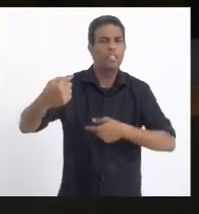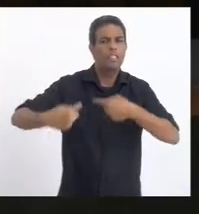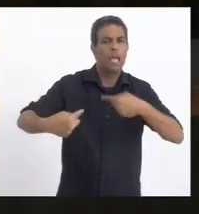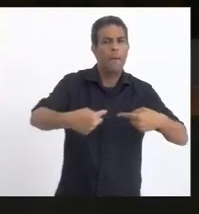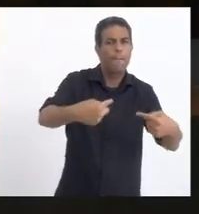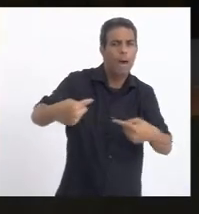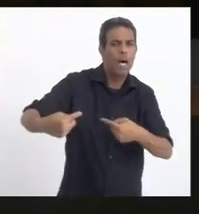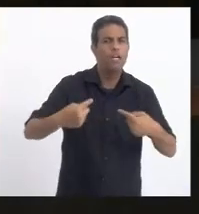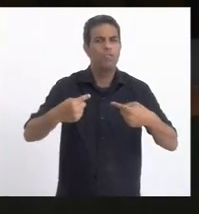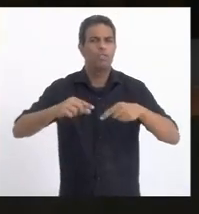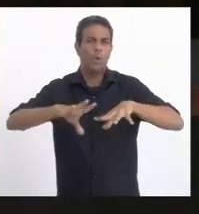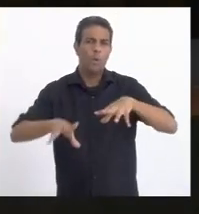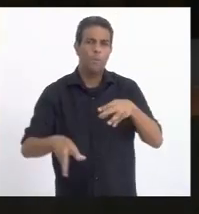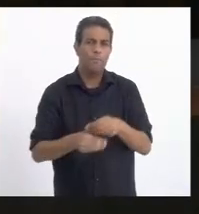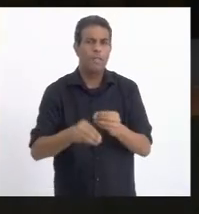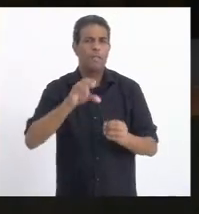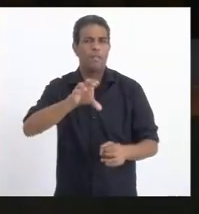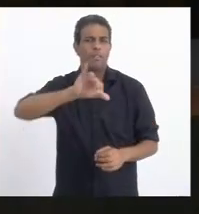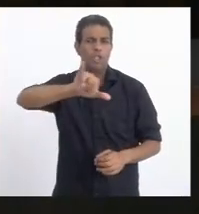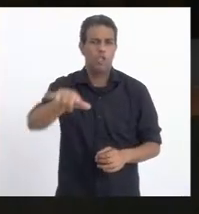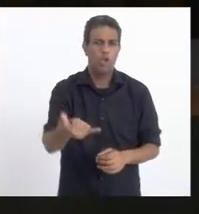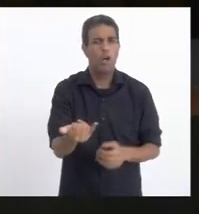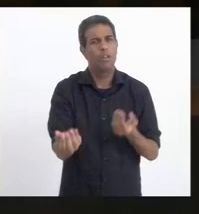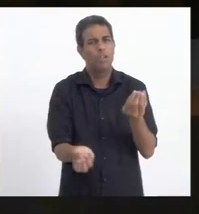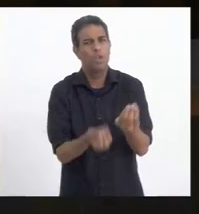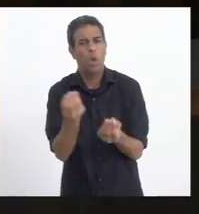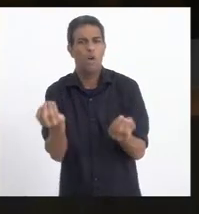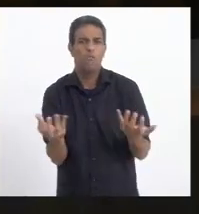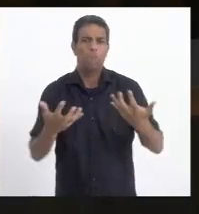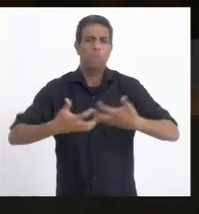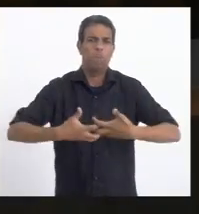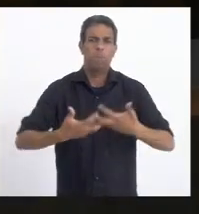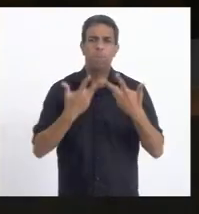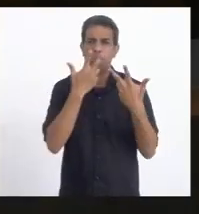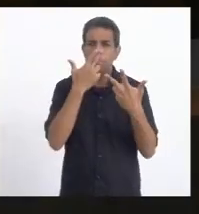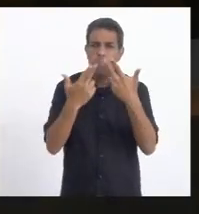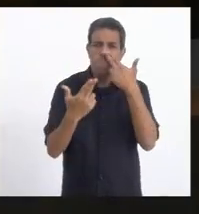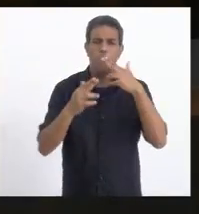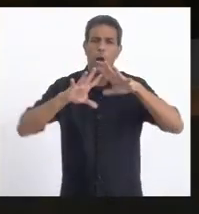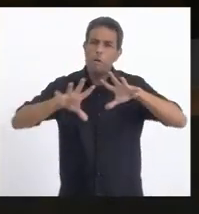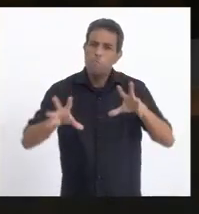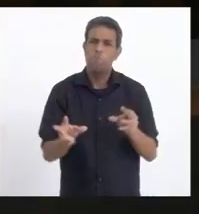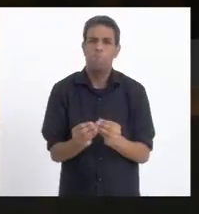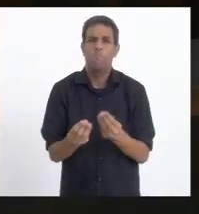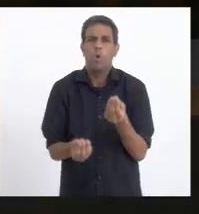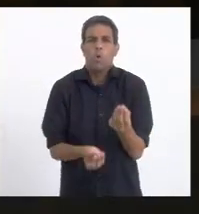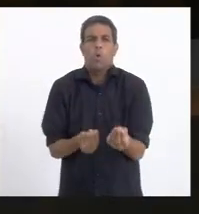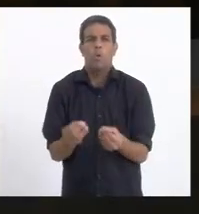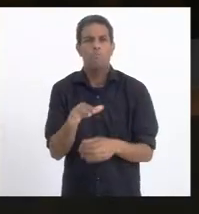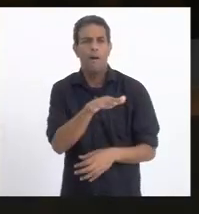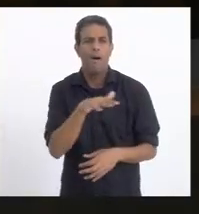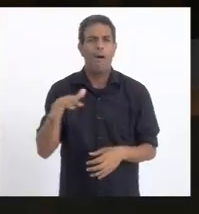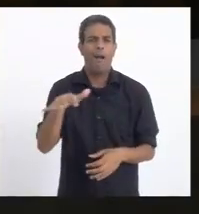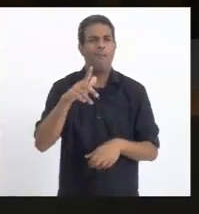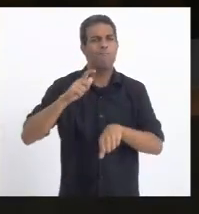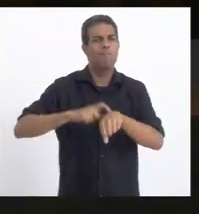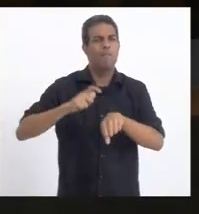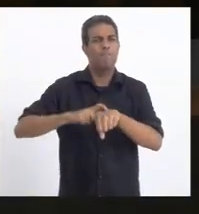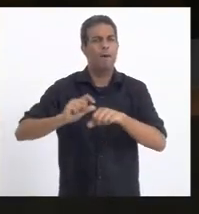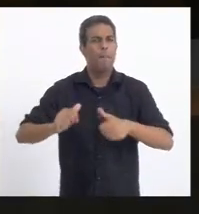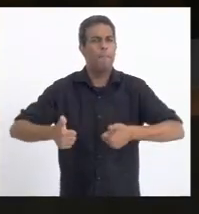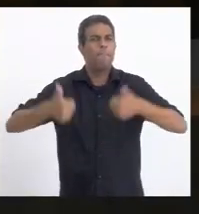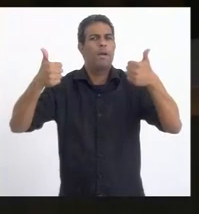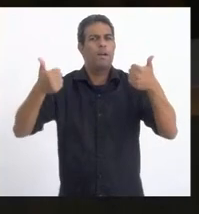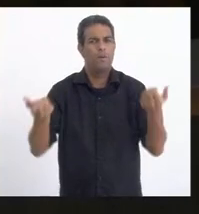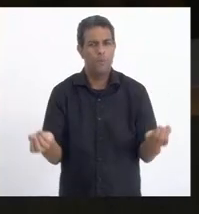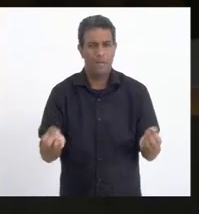numa emenda da ccj E aí e me parece aqui saber né da questão é